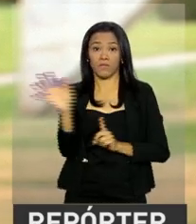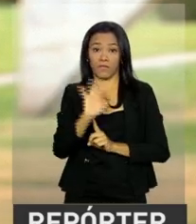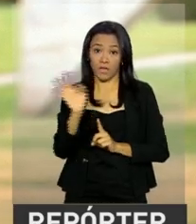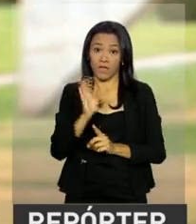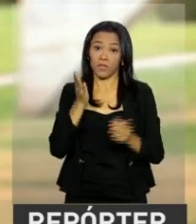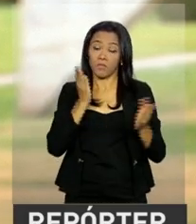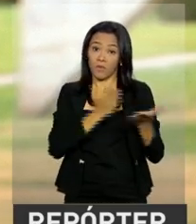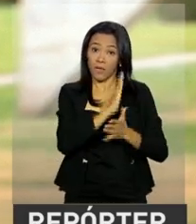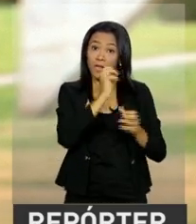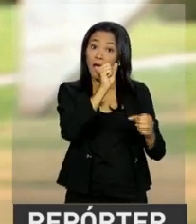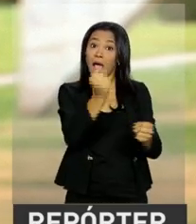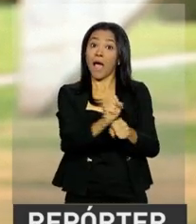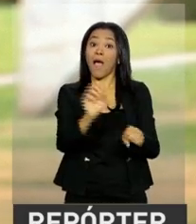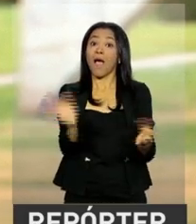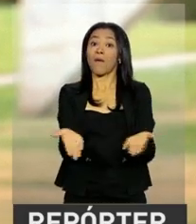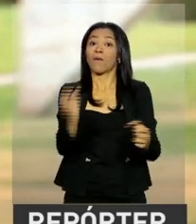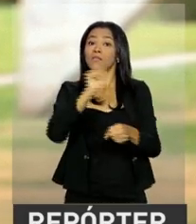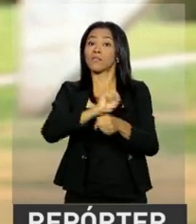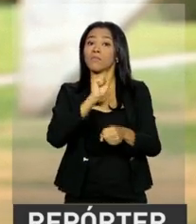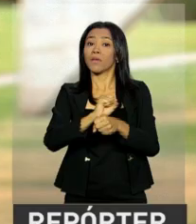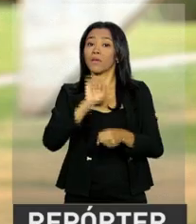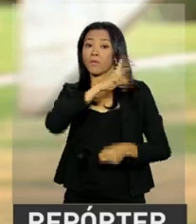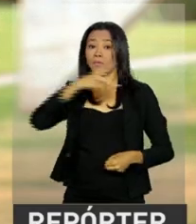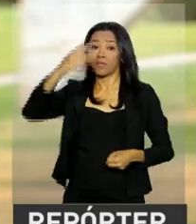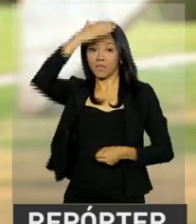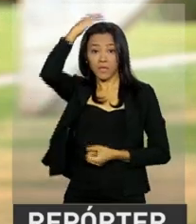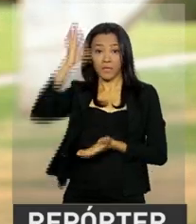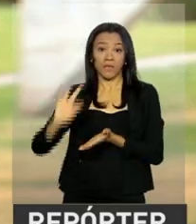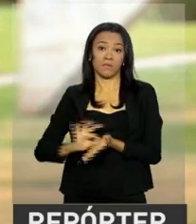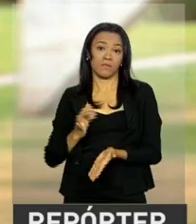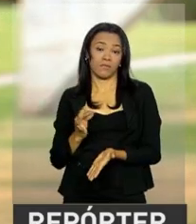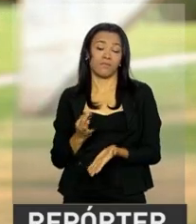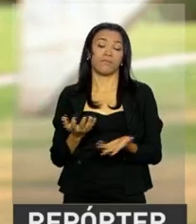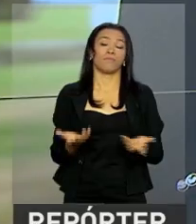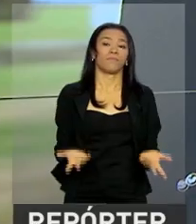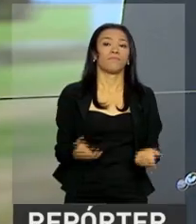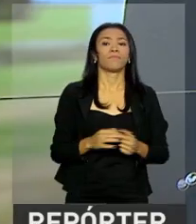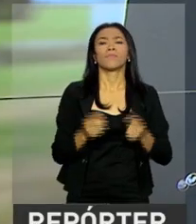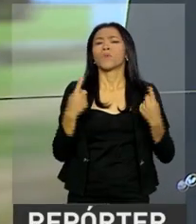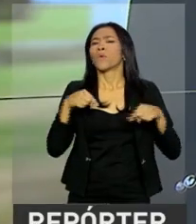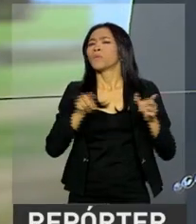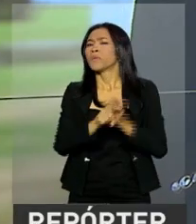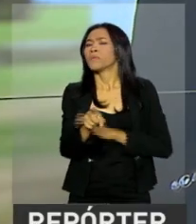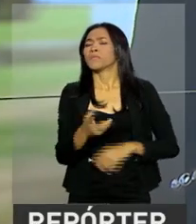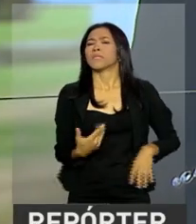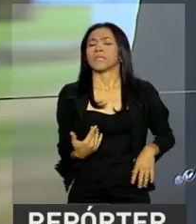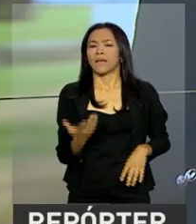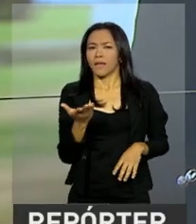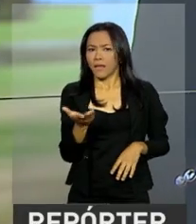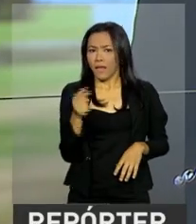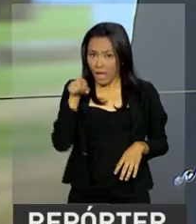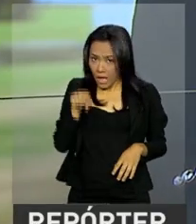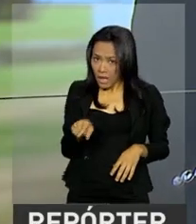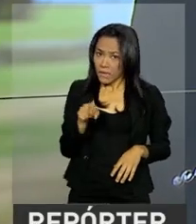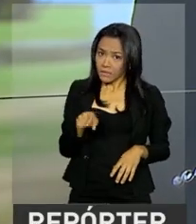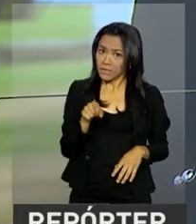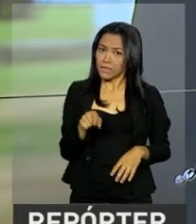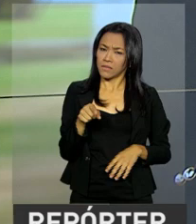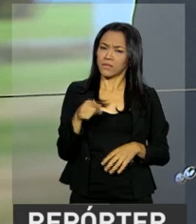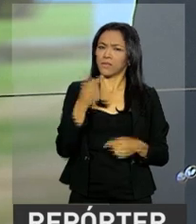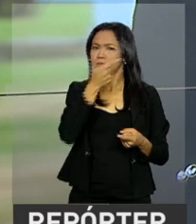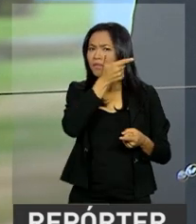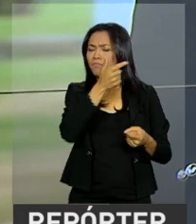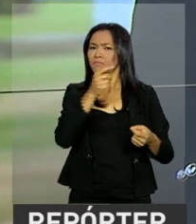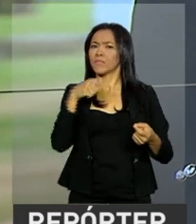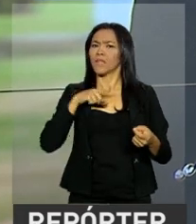segue para a sanção do presidente da República, Michel Temer. Leandro. E Paula, me diz uma coisa, além dessa medida do pré-sal, tiveram outras